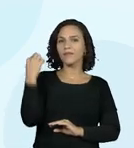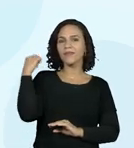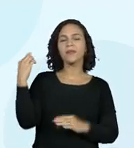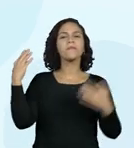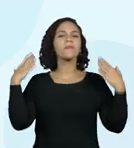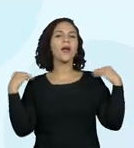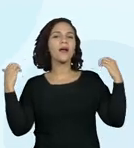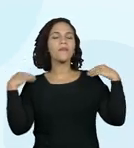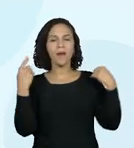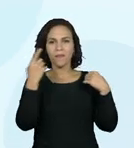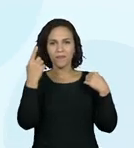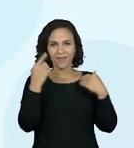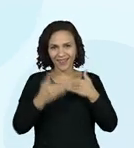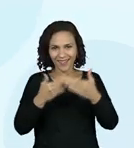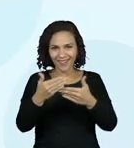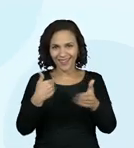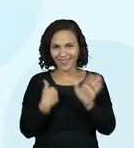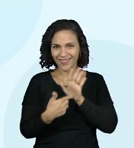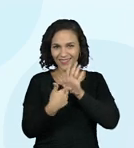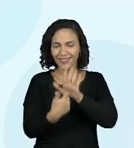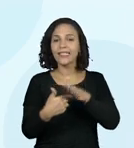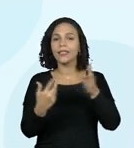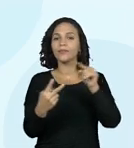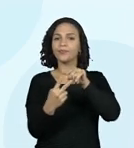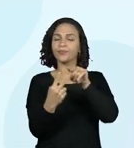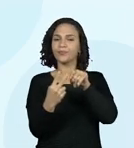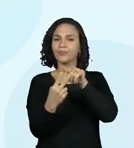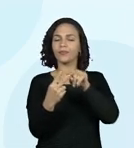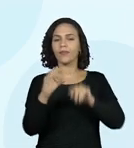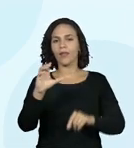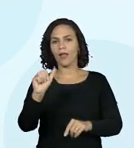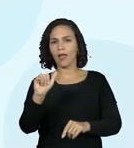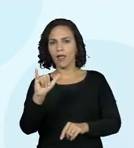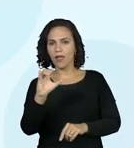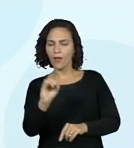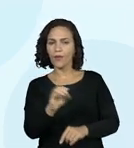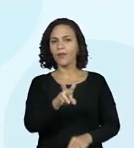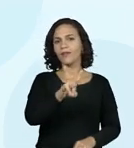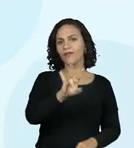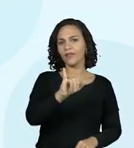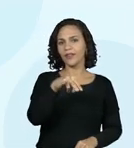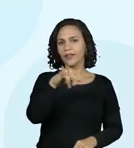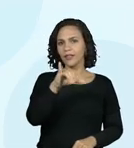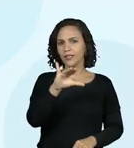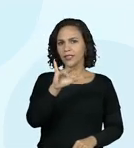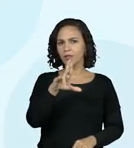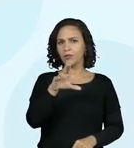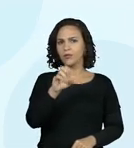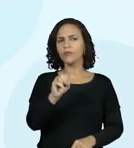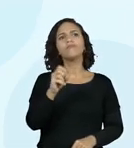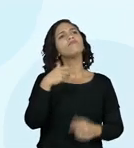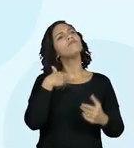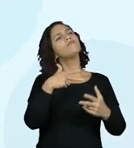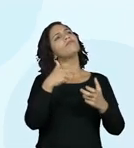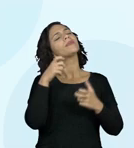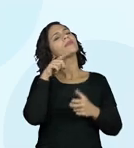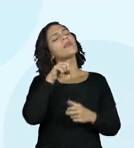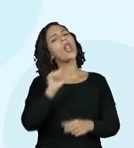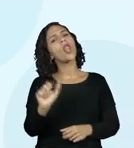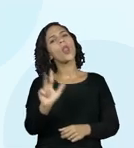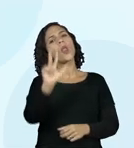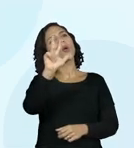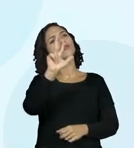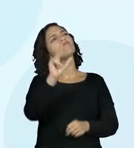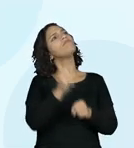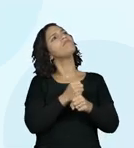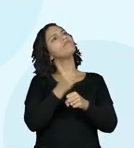primeira sequência? Pois bem, os meninos, o Caio e o Vinícius, eles observaram a construção da Estação da Luz e comentaram